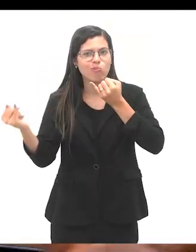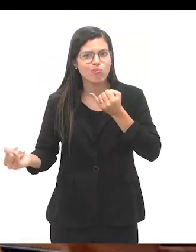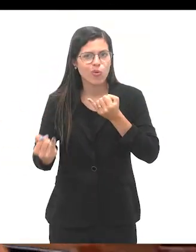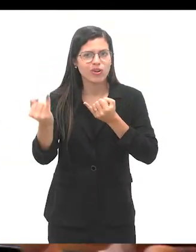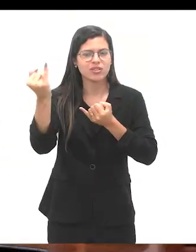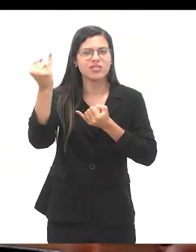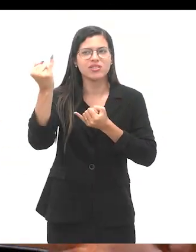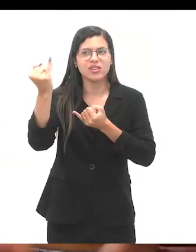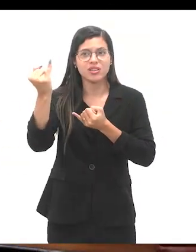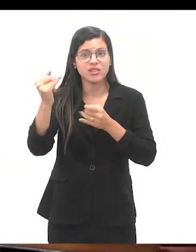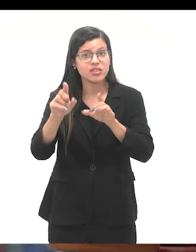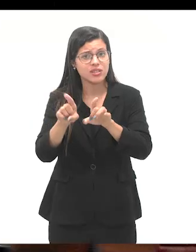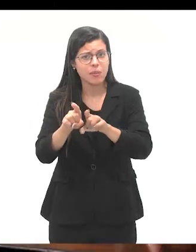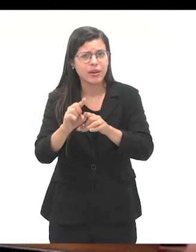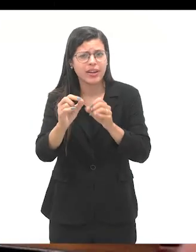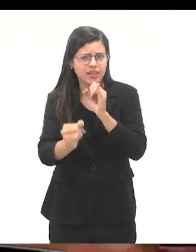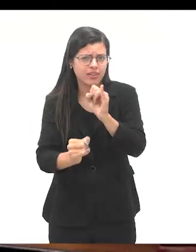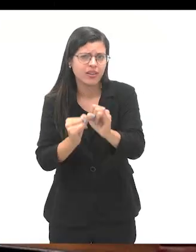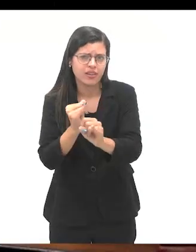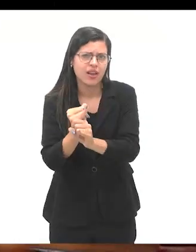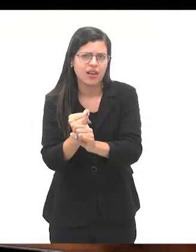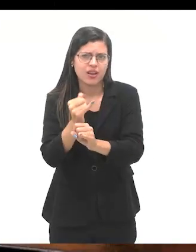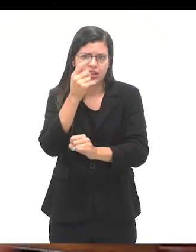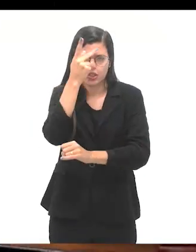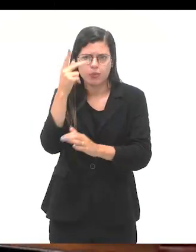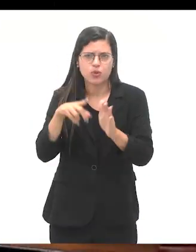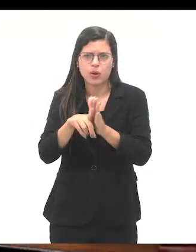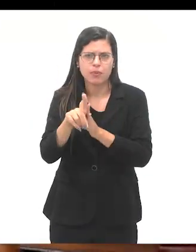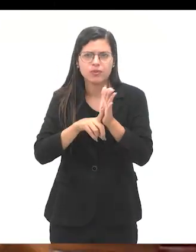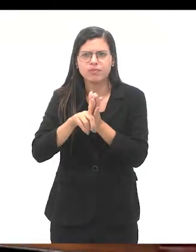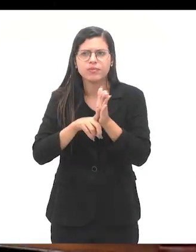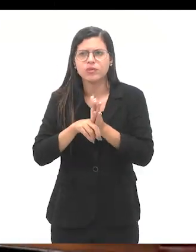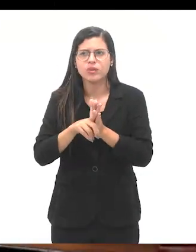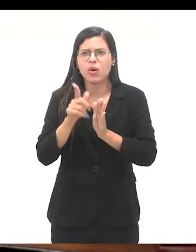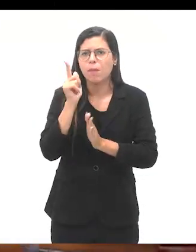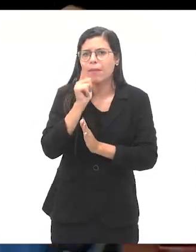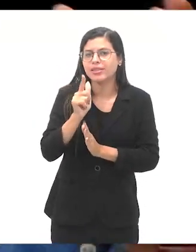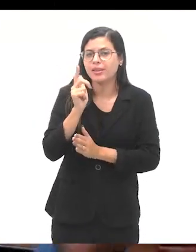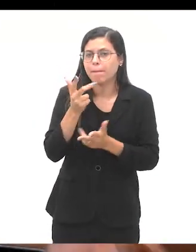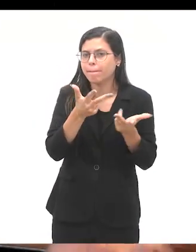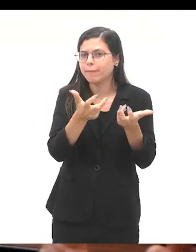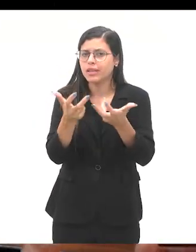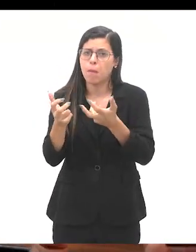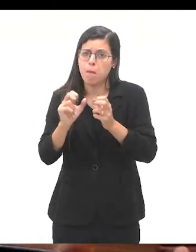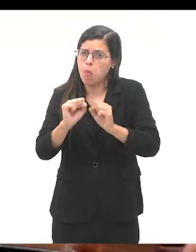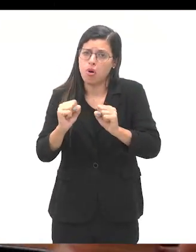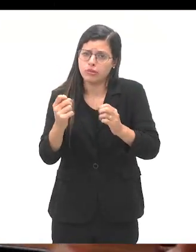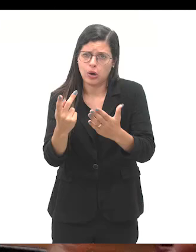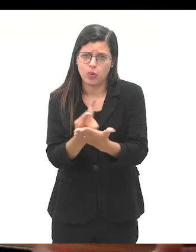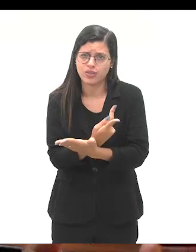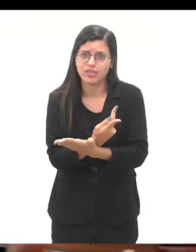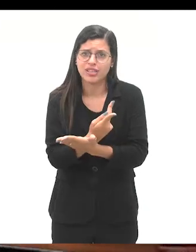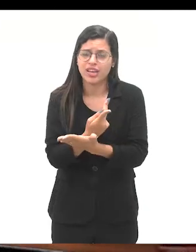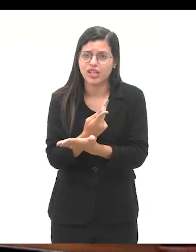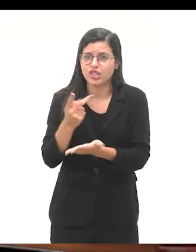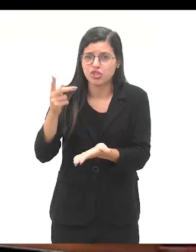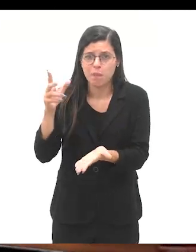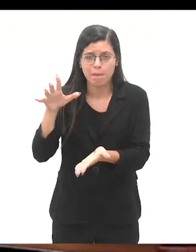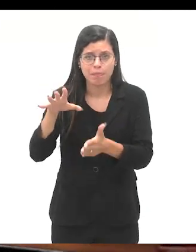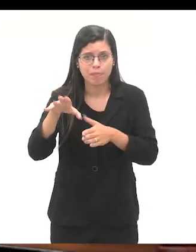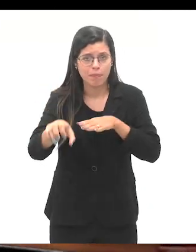muito precisa, né? Inclusive na internet, quem pesquisar vai ver e aí começa a ver que de repente pode acontecer a captura